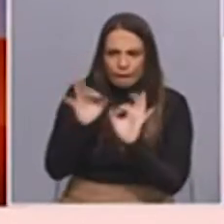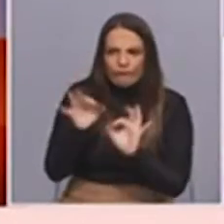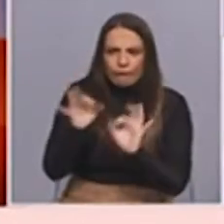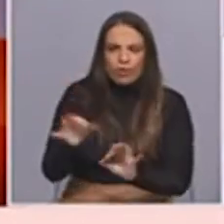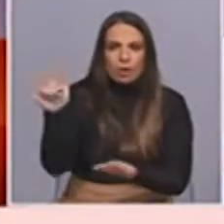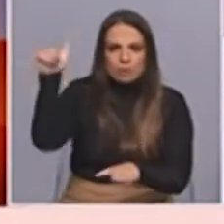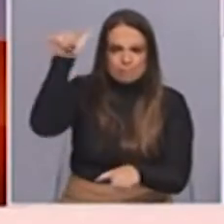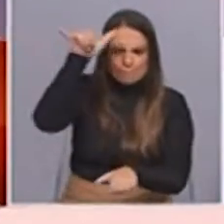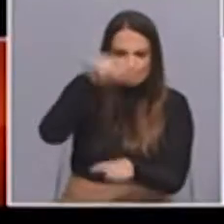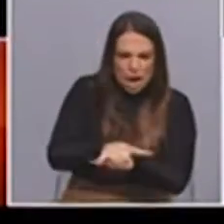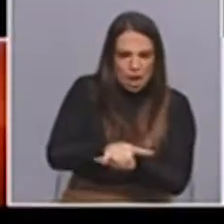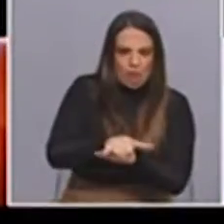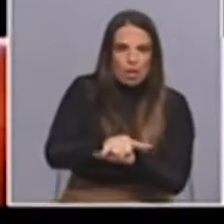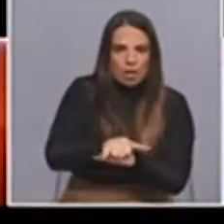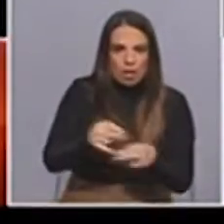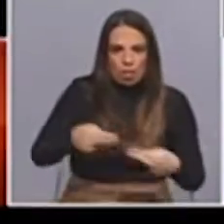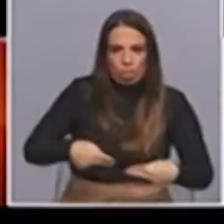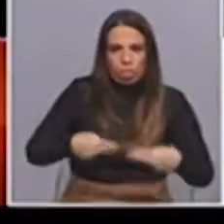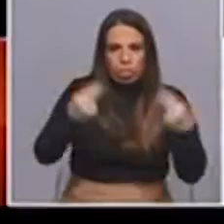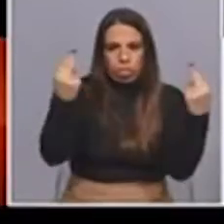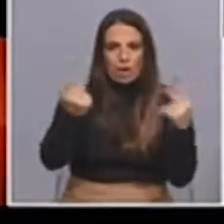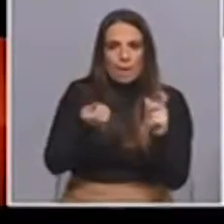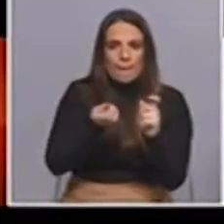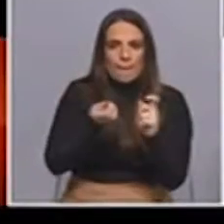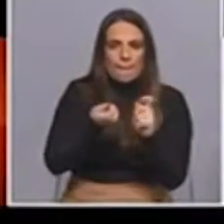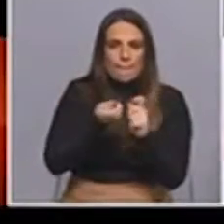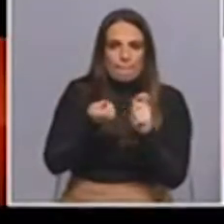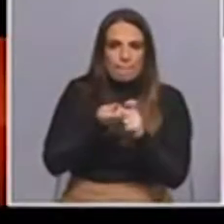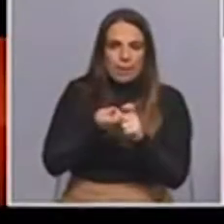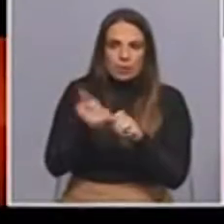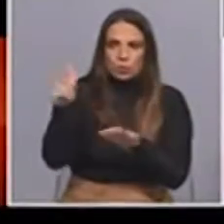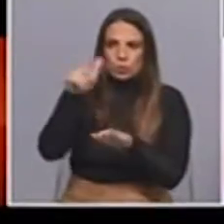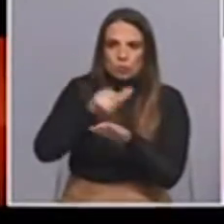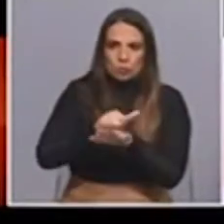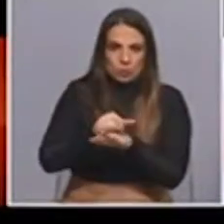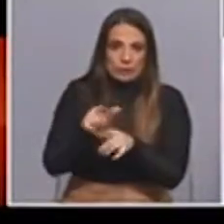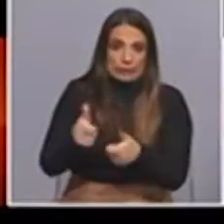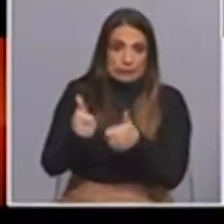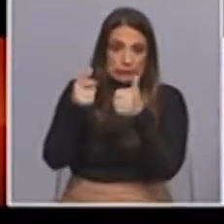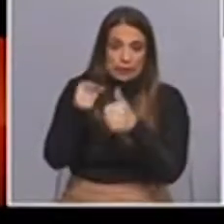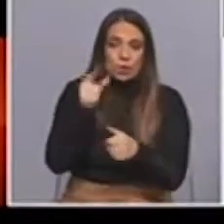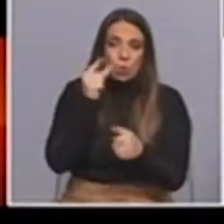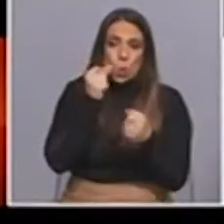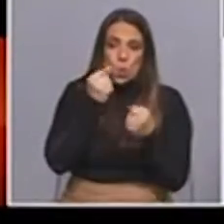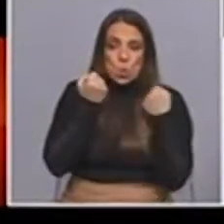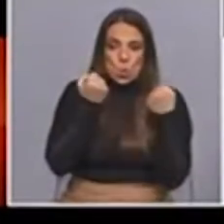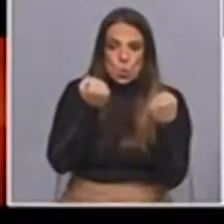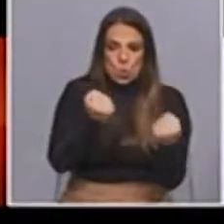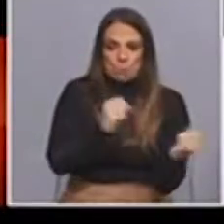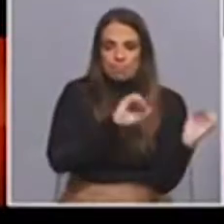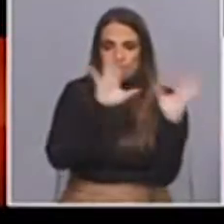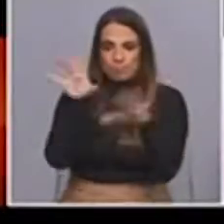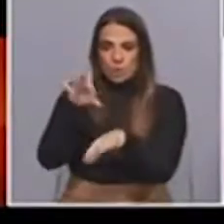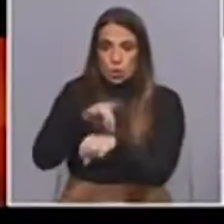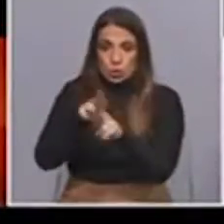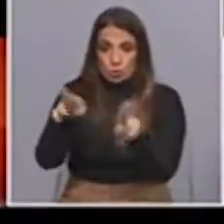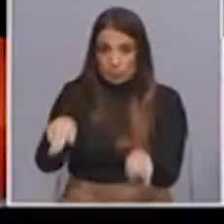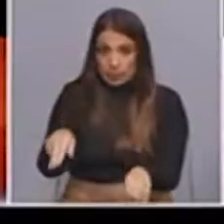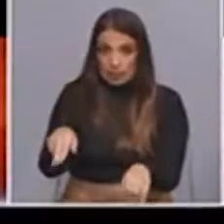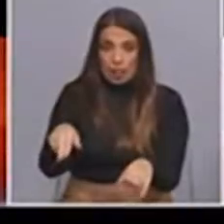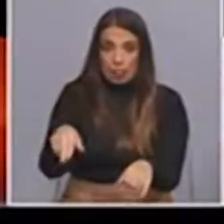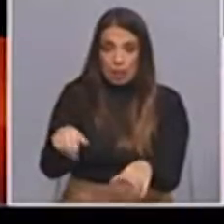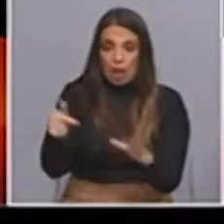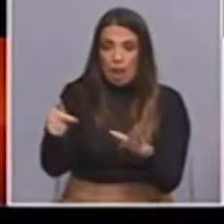o avião caiu numa passagem de nível perto de um aeroporto da cidade de seu like o piloto foi transportado para uma unidade hospitalar e